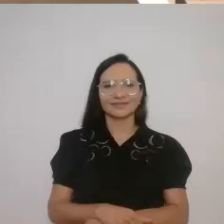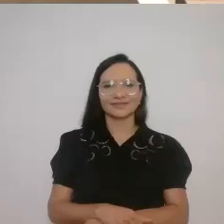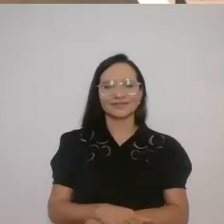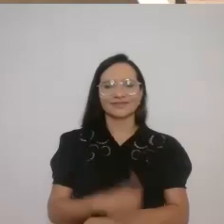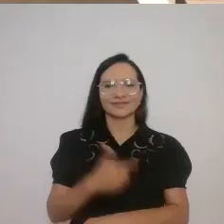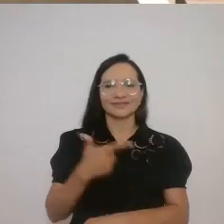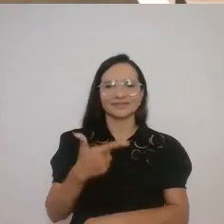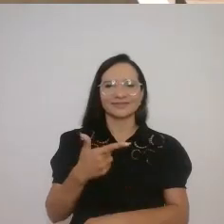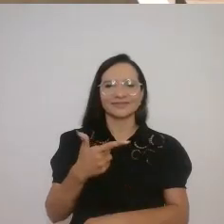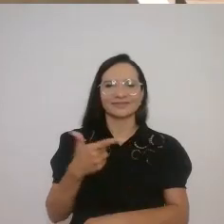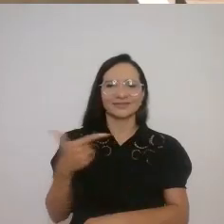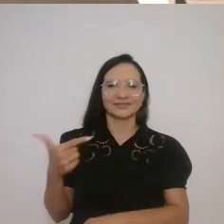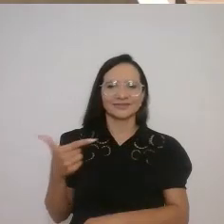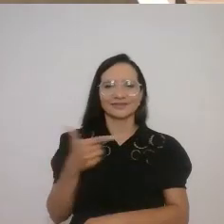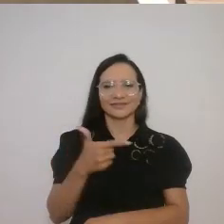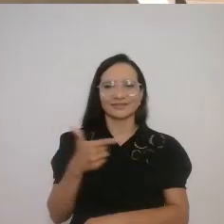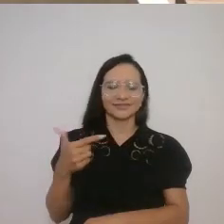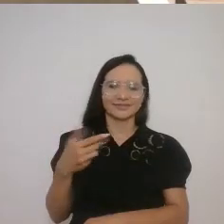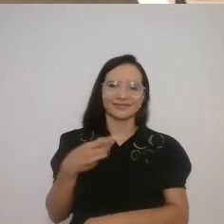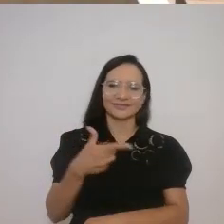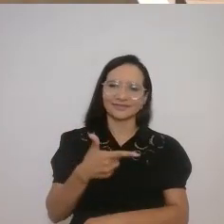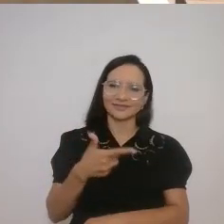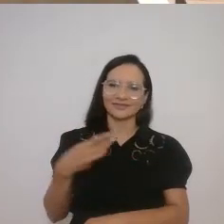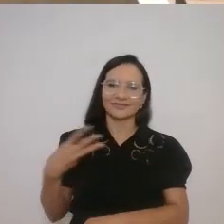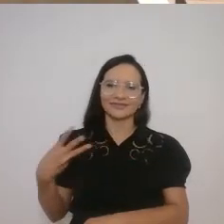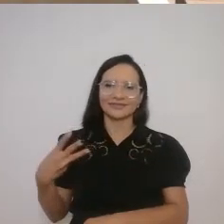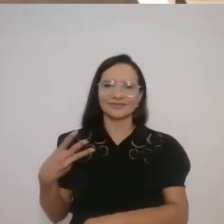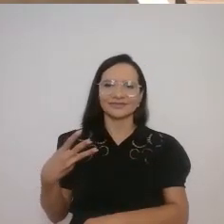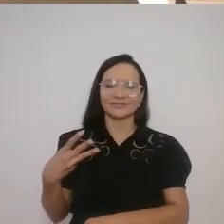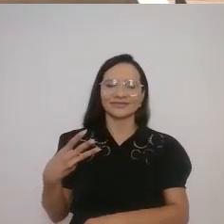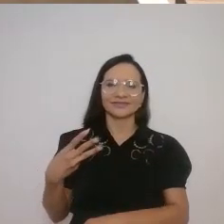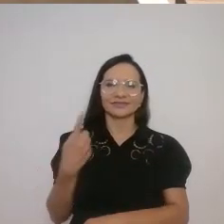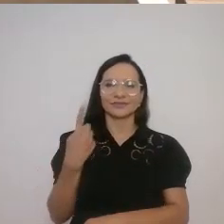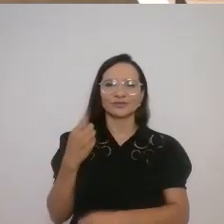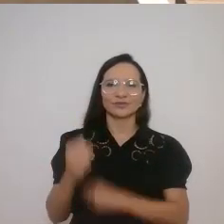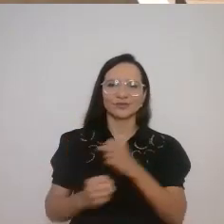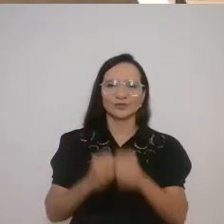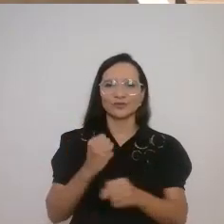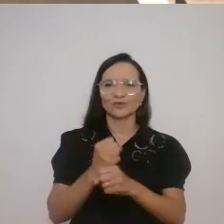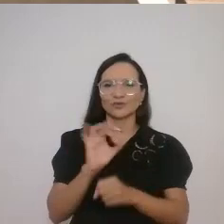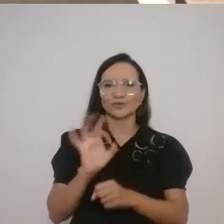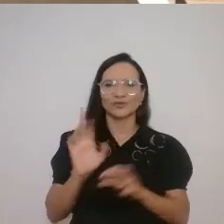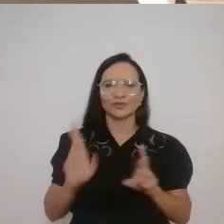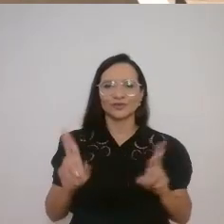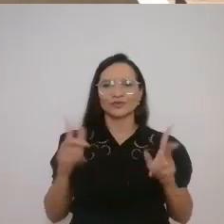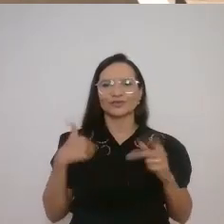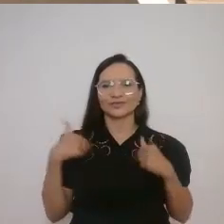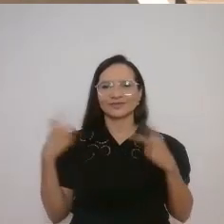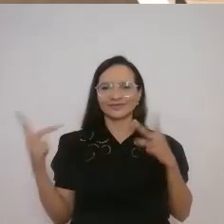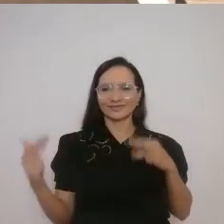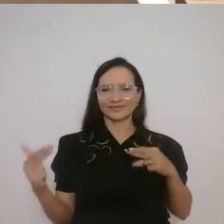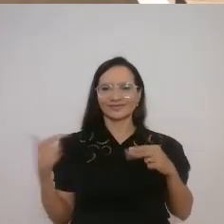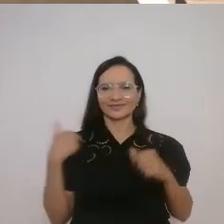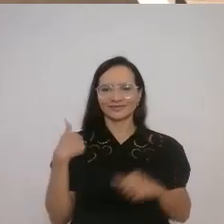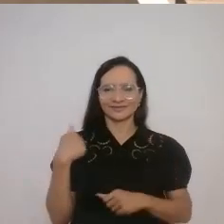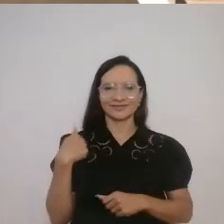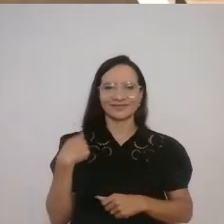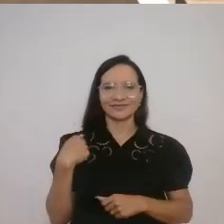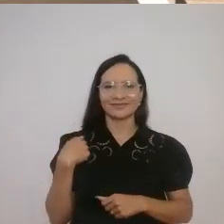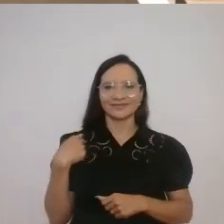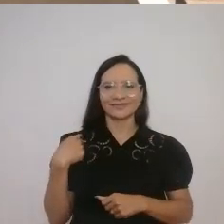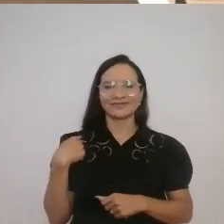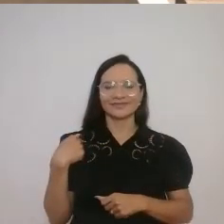Mas é 22 de outubro. 23 ficará. A única diferença é de um ano somente. Vossa Excelência ficou posse um ano antes. A proposição, 22 de